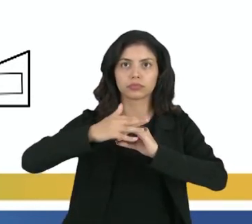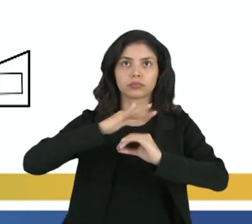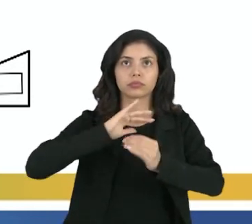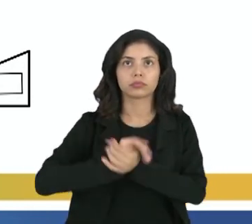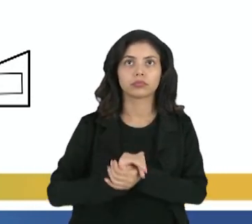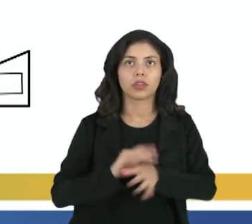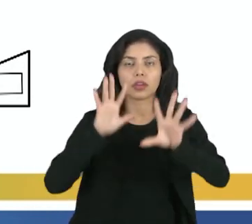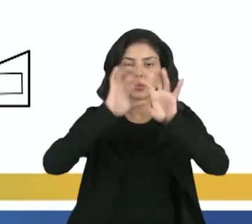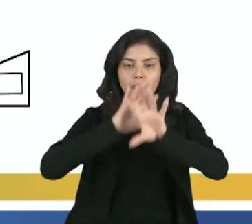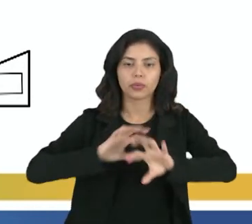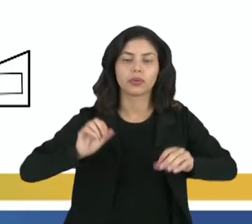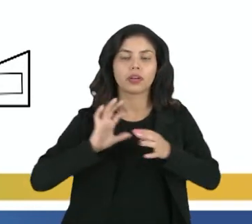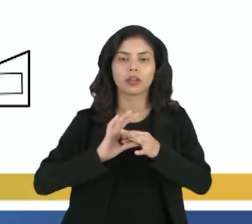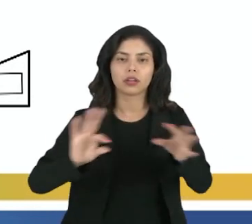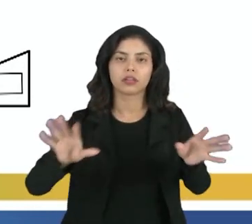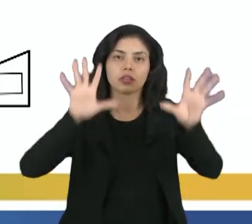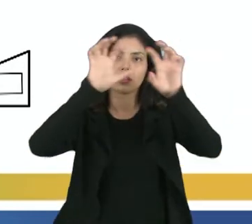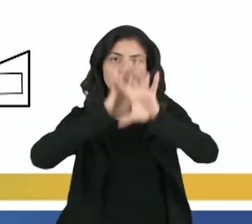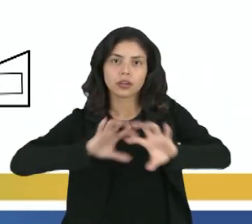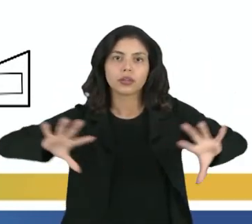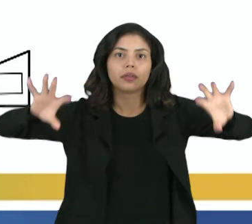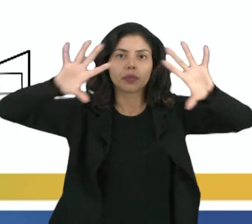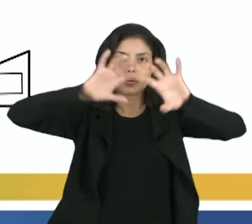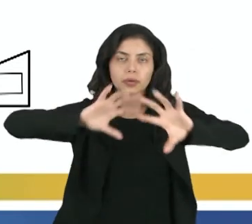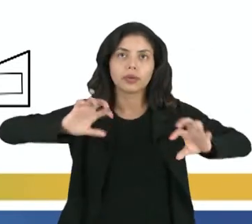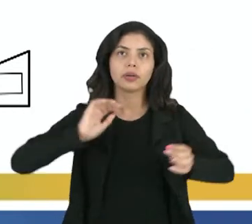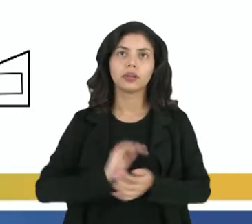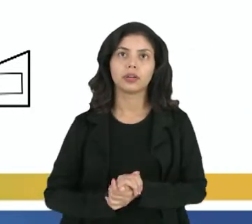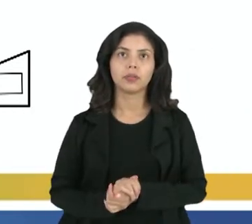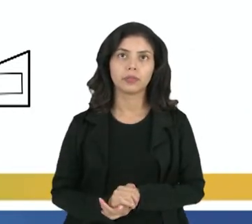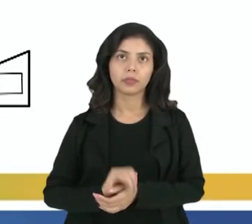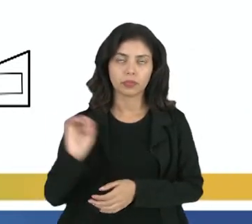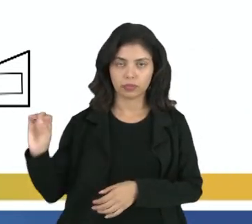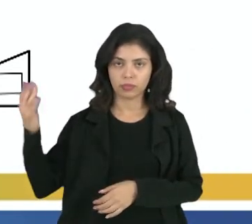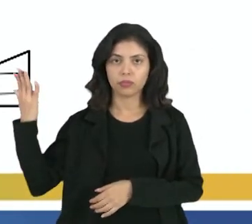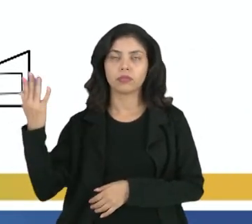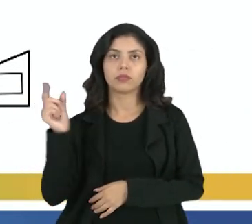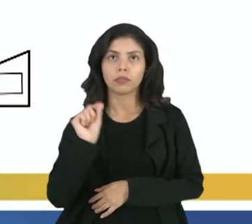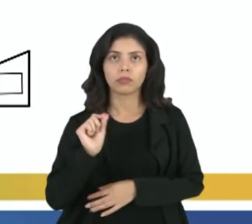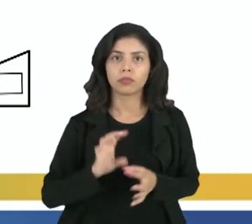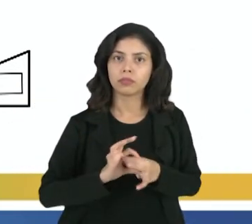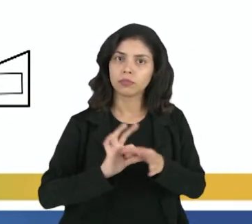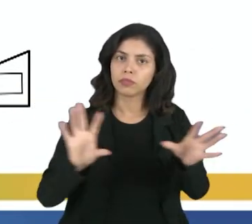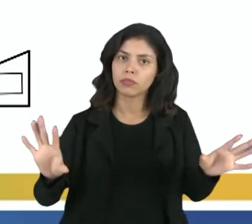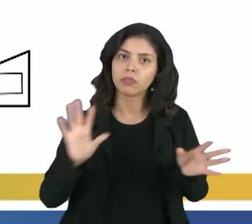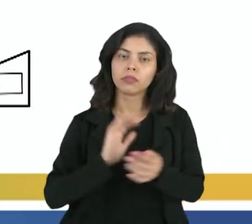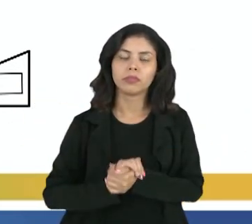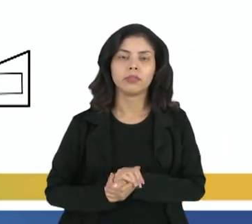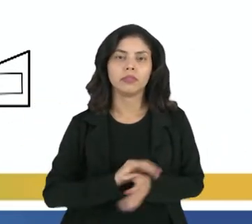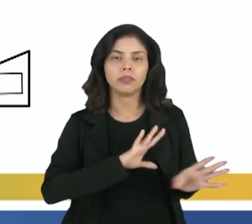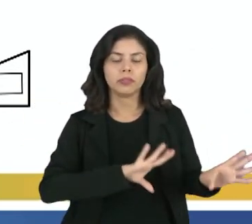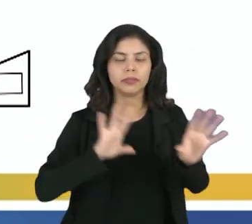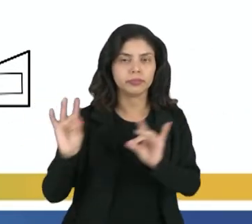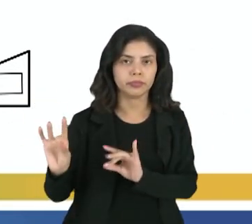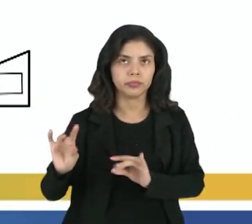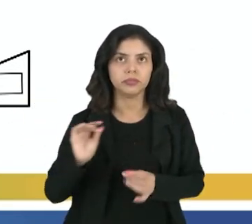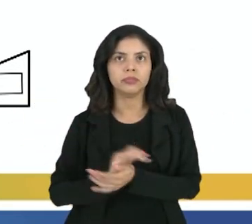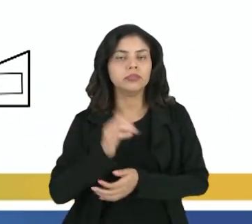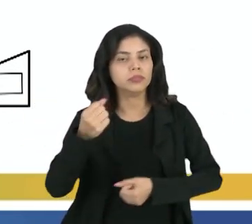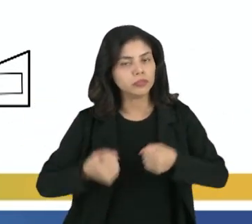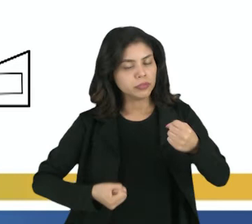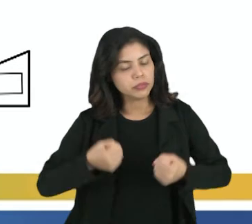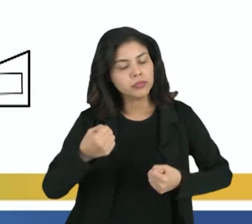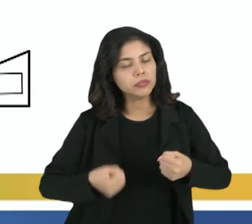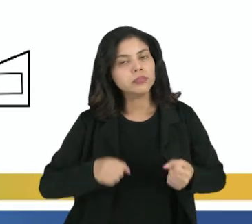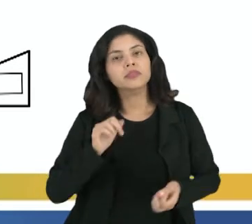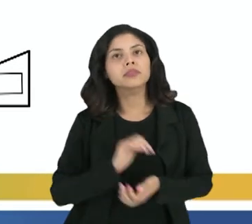aí é através da liberação dos gases, ok? Que aí são ocasionados ou liberados através dos nossos automóveis,